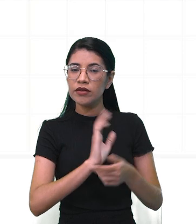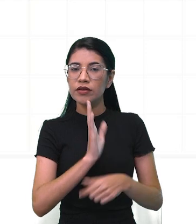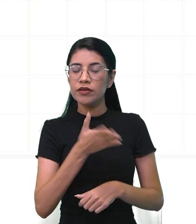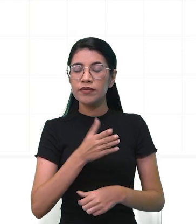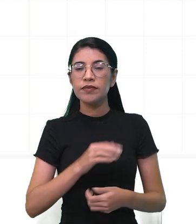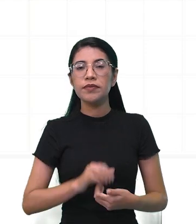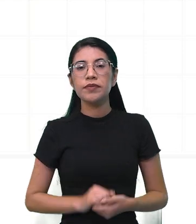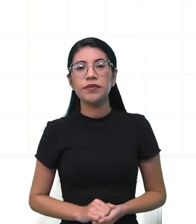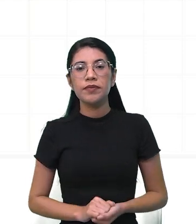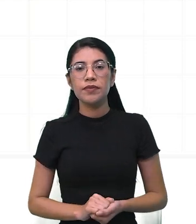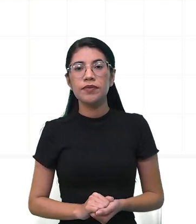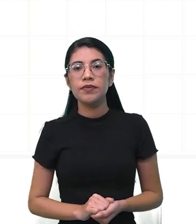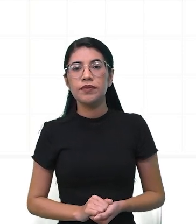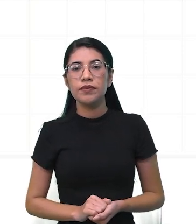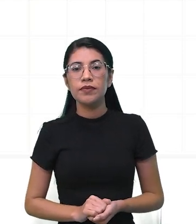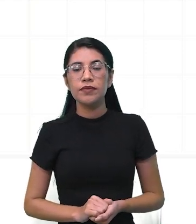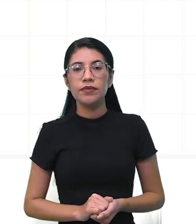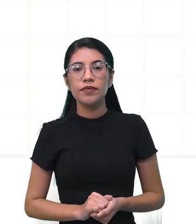Então nós